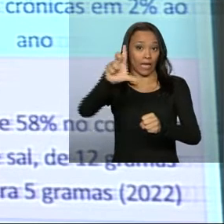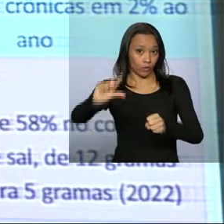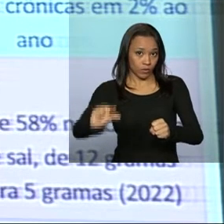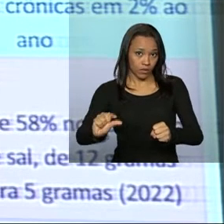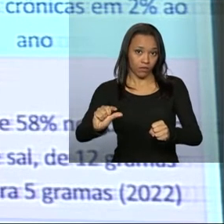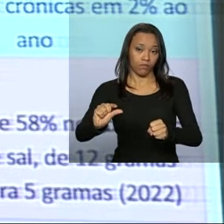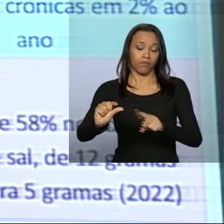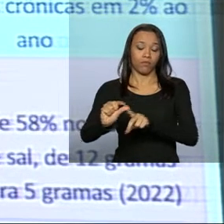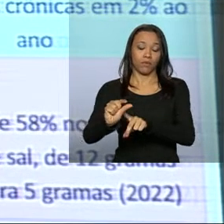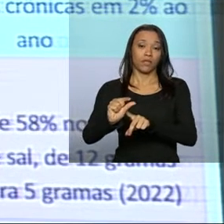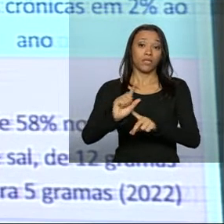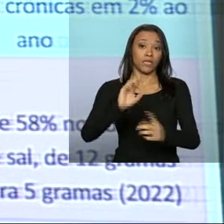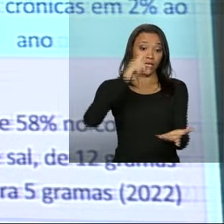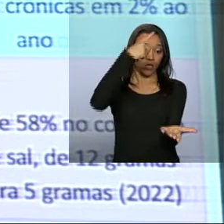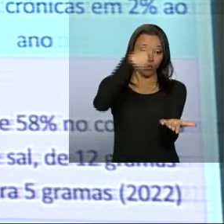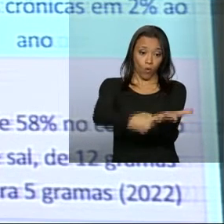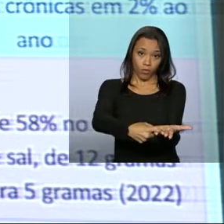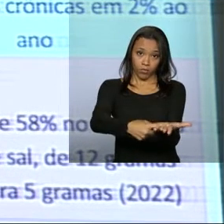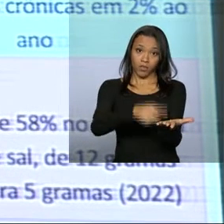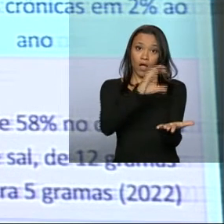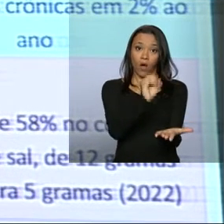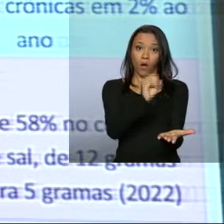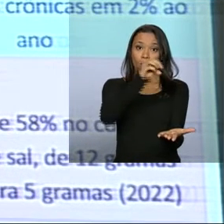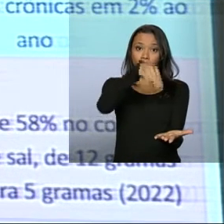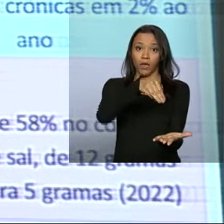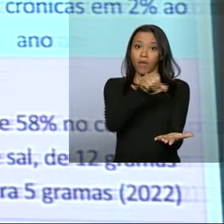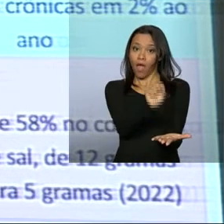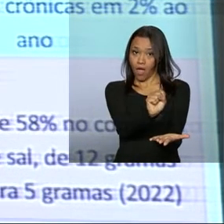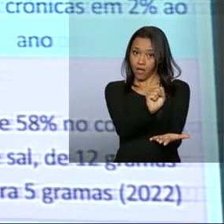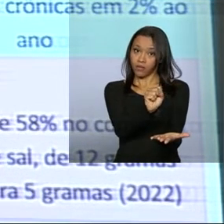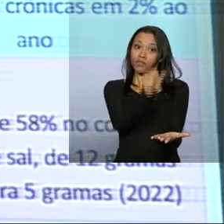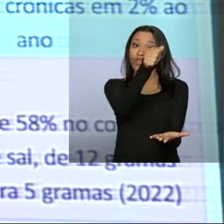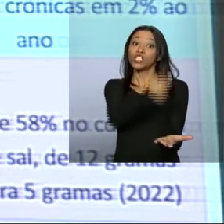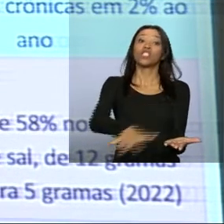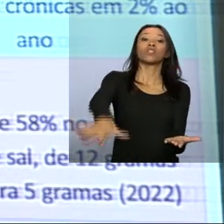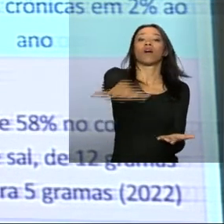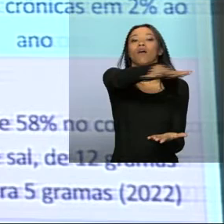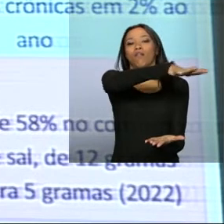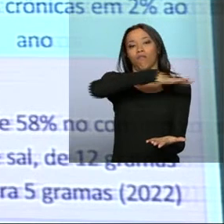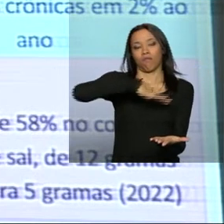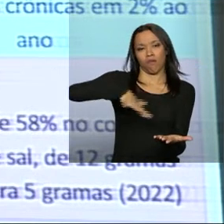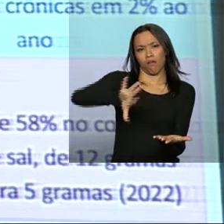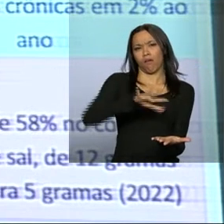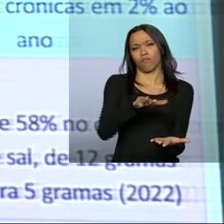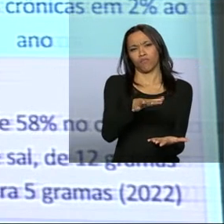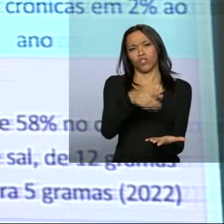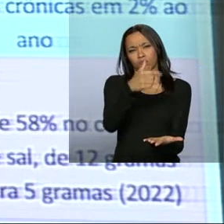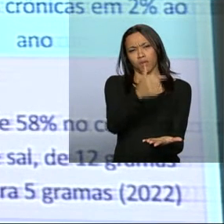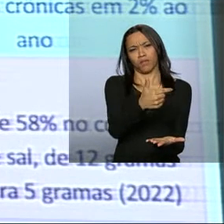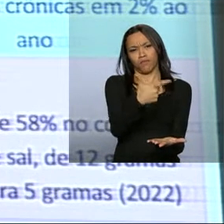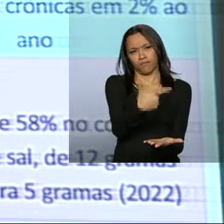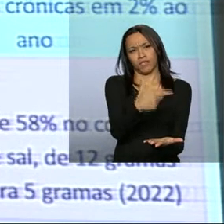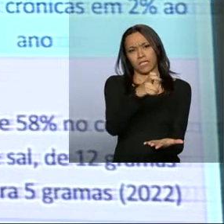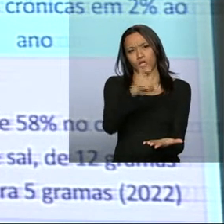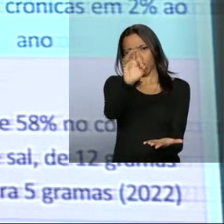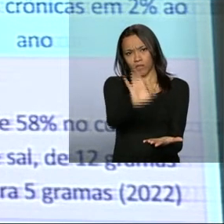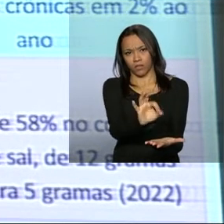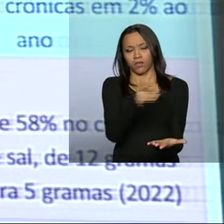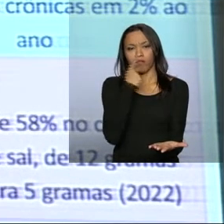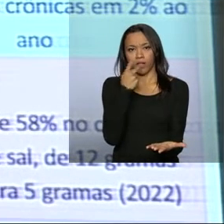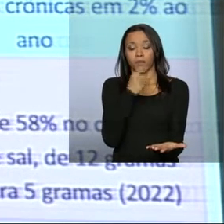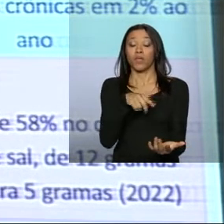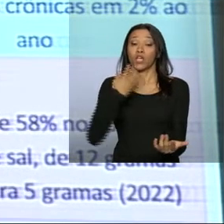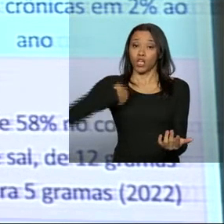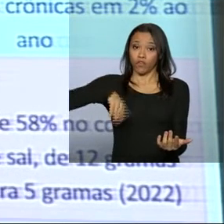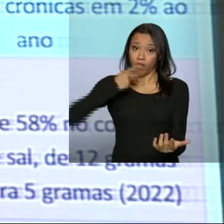foi pactuada na OMS foi uma redução global em uma década de 25%. Quer dizer, então, nós estamos dizendo no